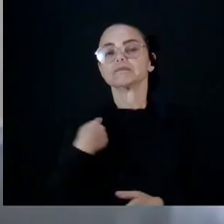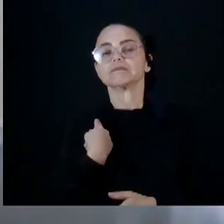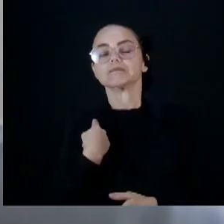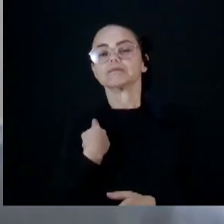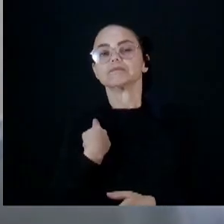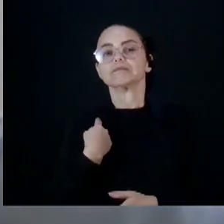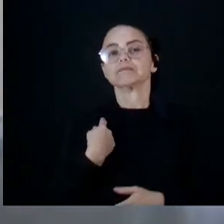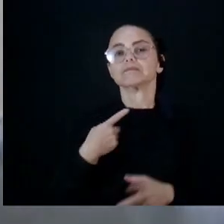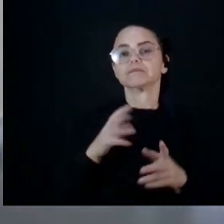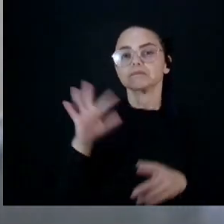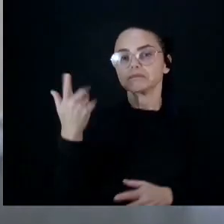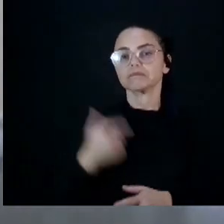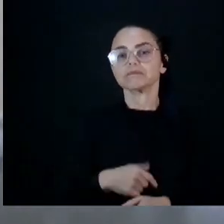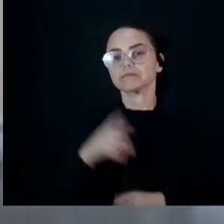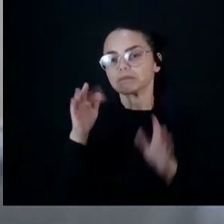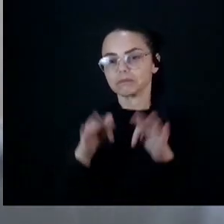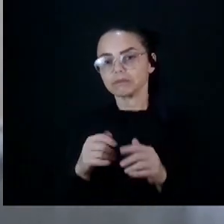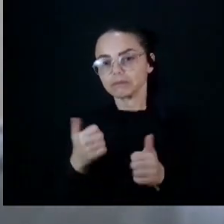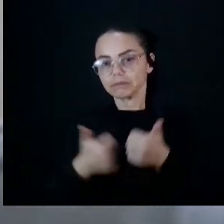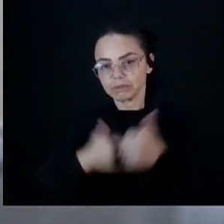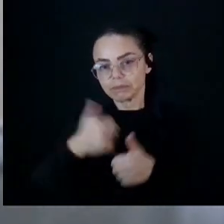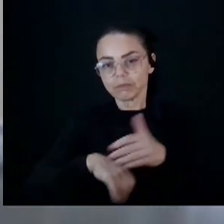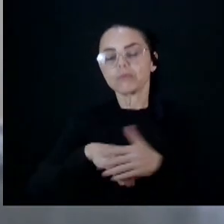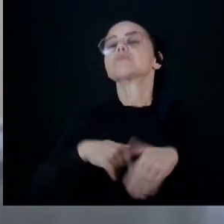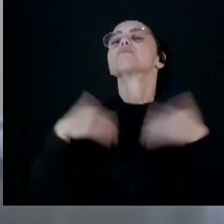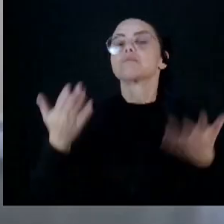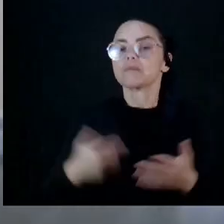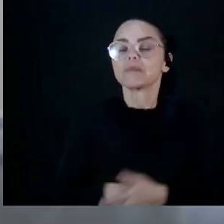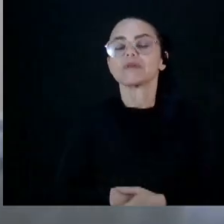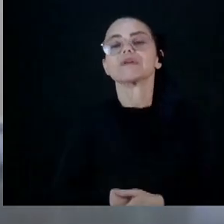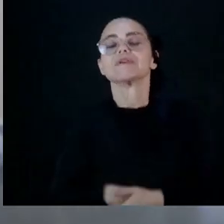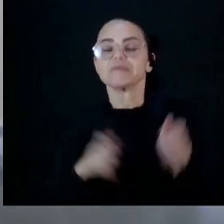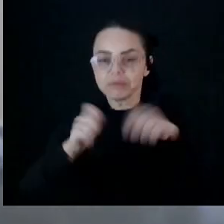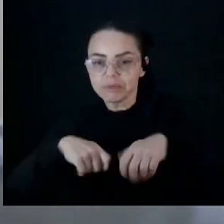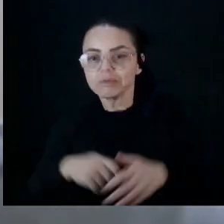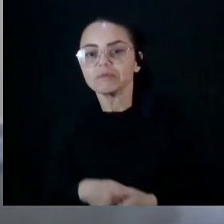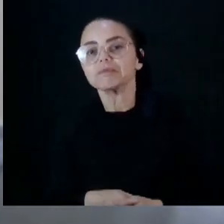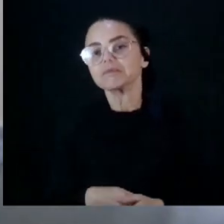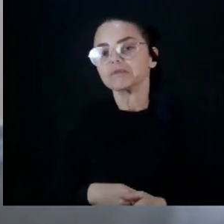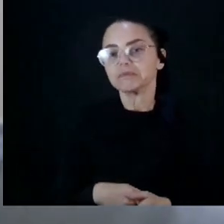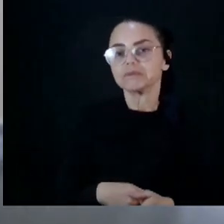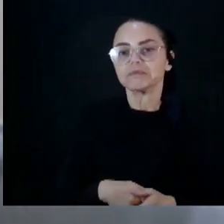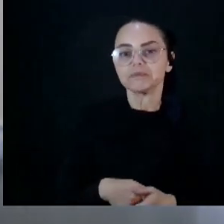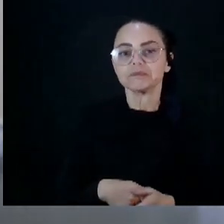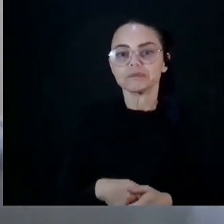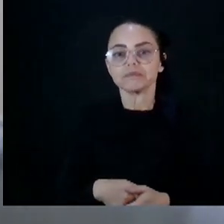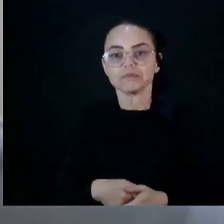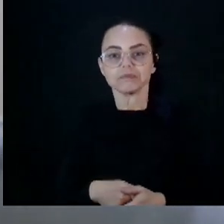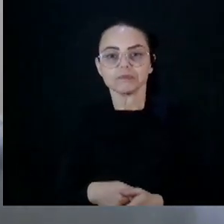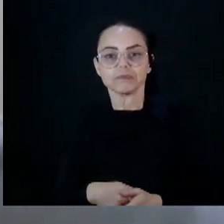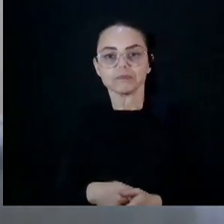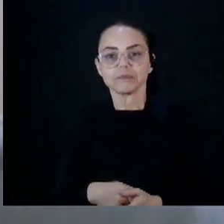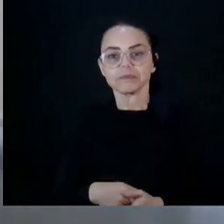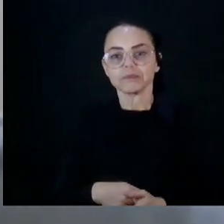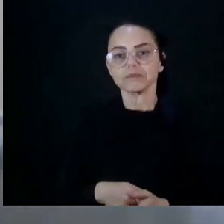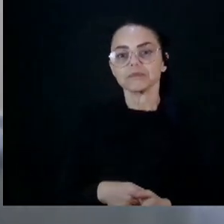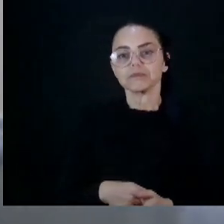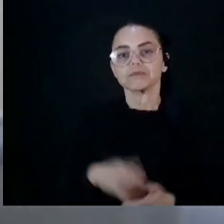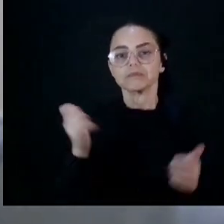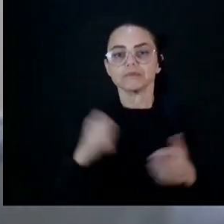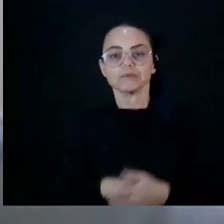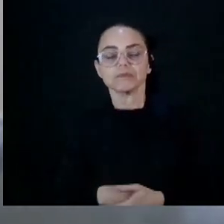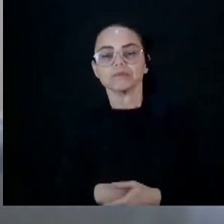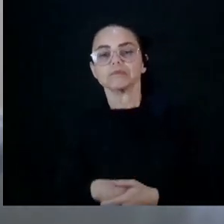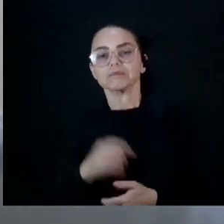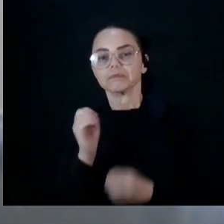jogo? Olha, possível né, mas eu acho que em termos de